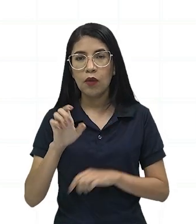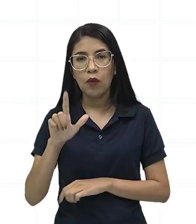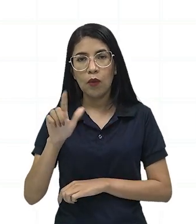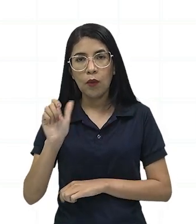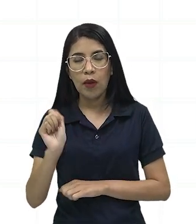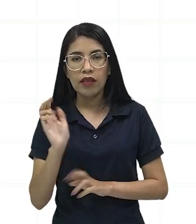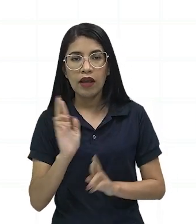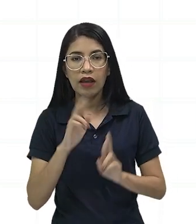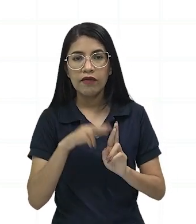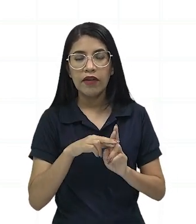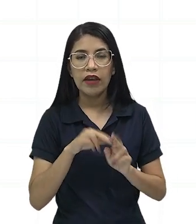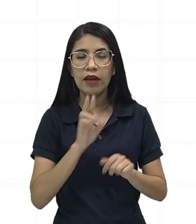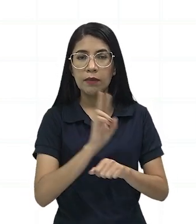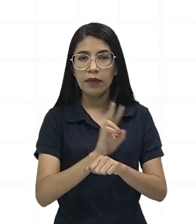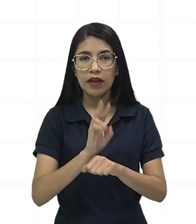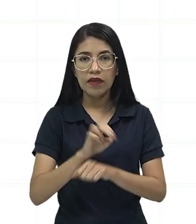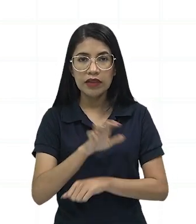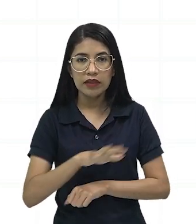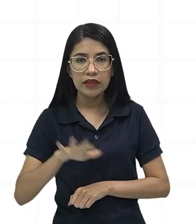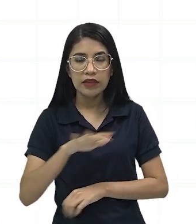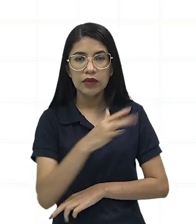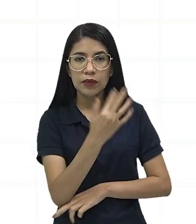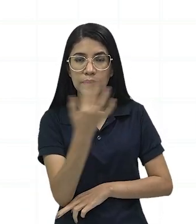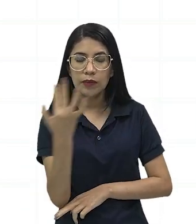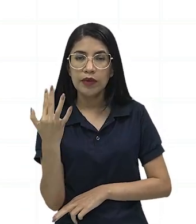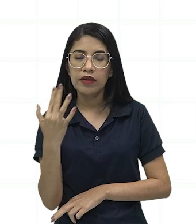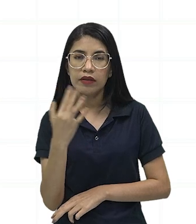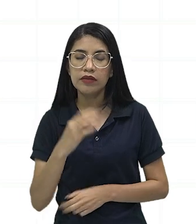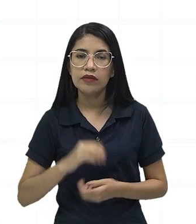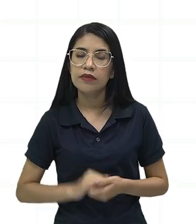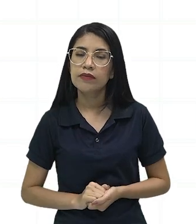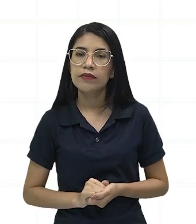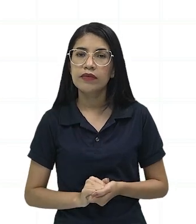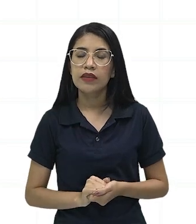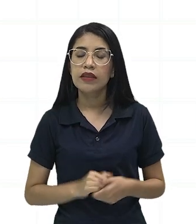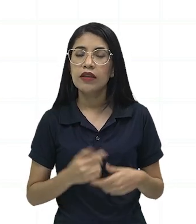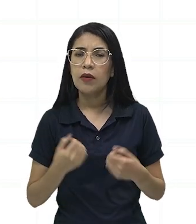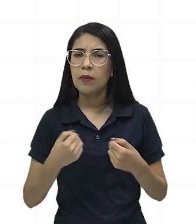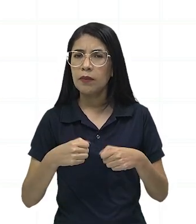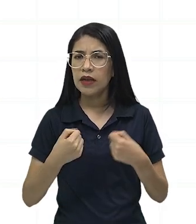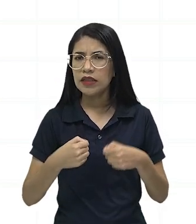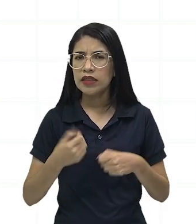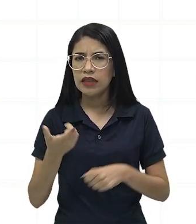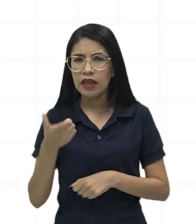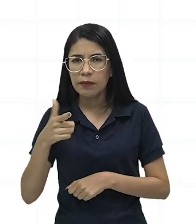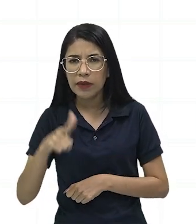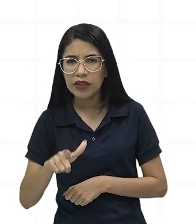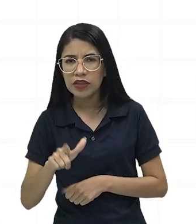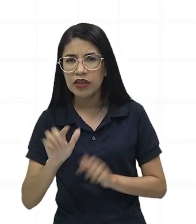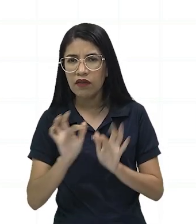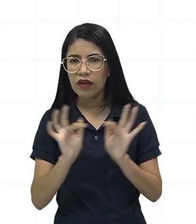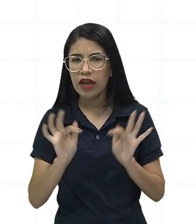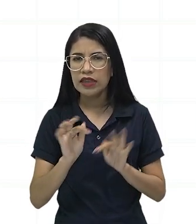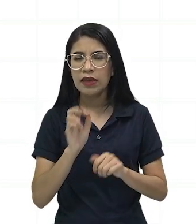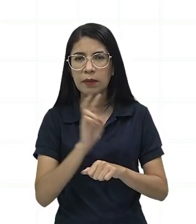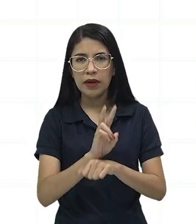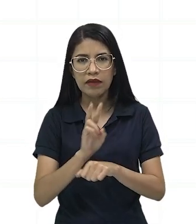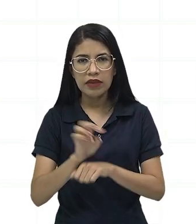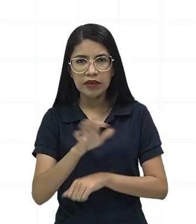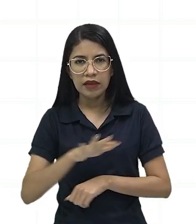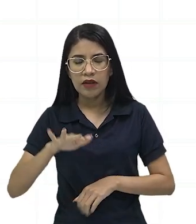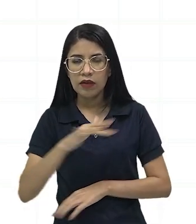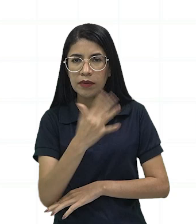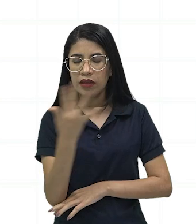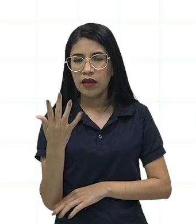é preservação ambiental. Eu precisei repetir preservação